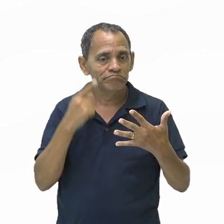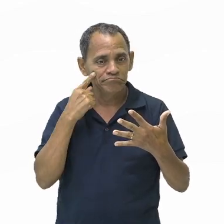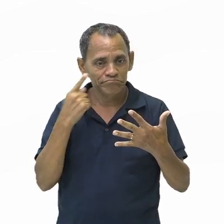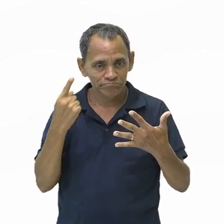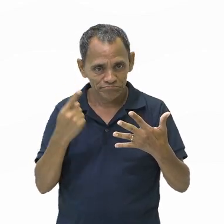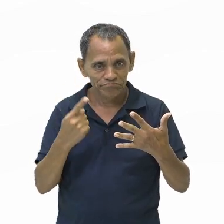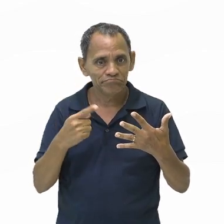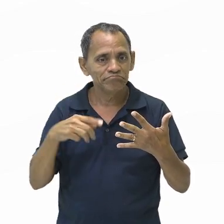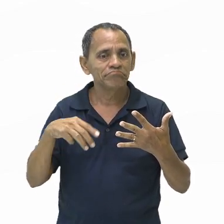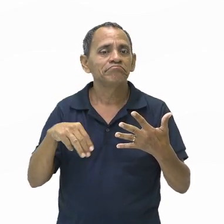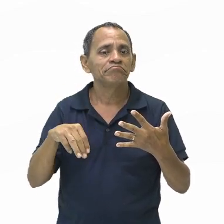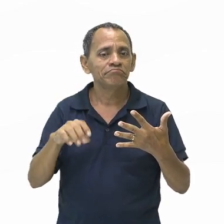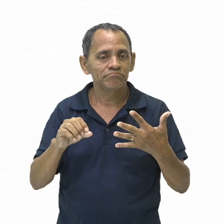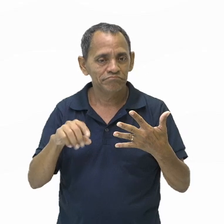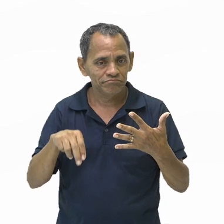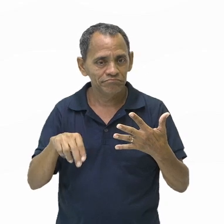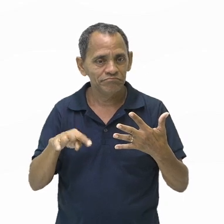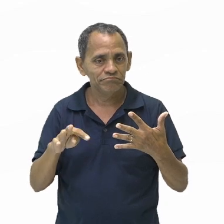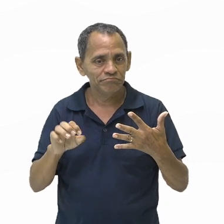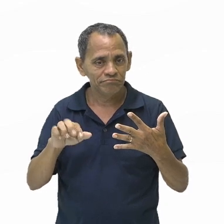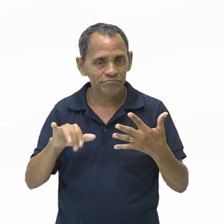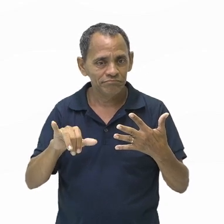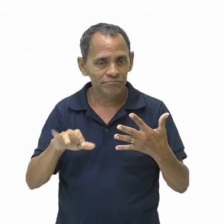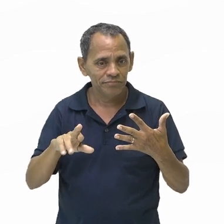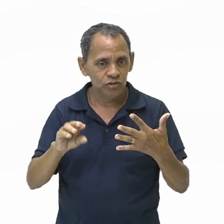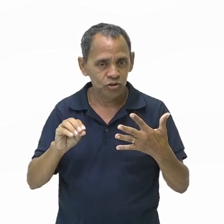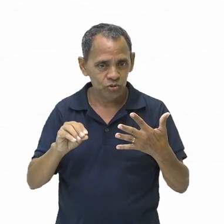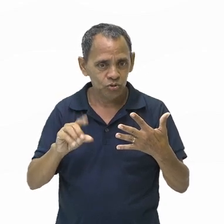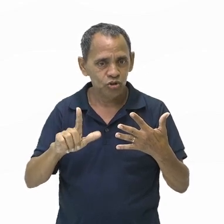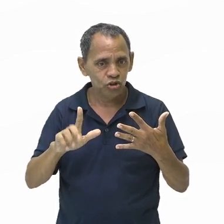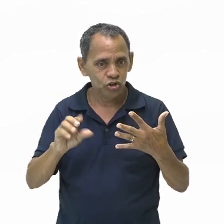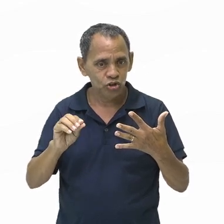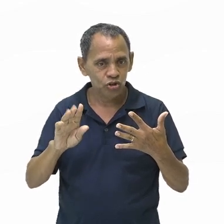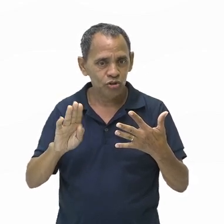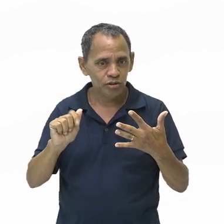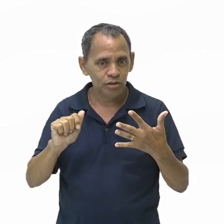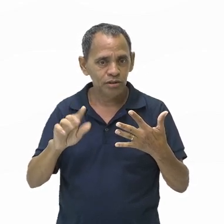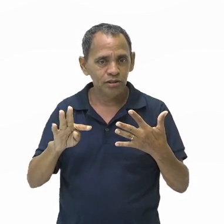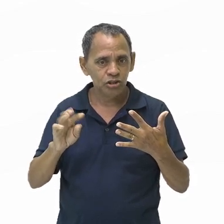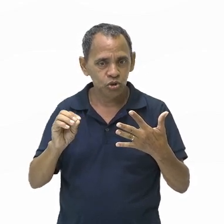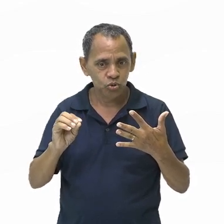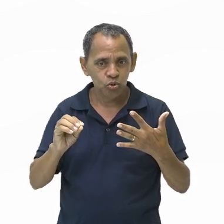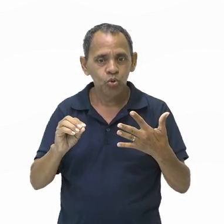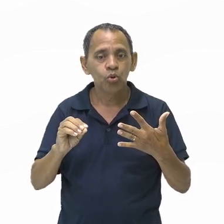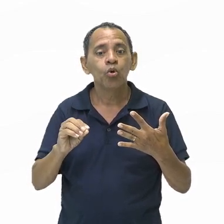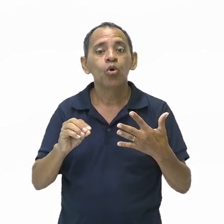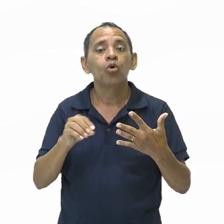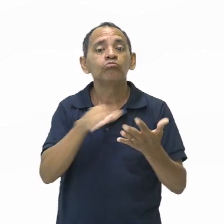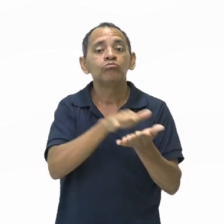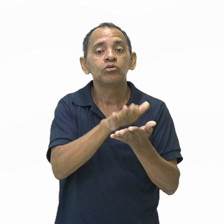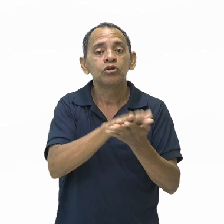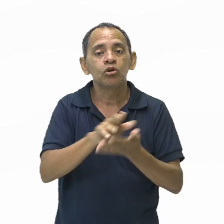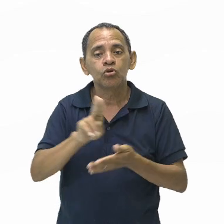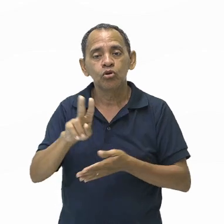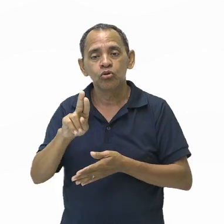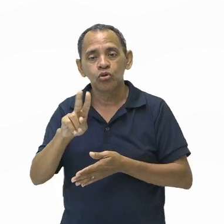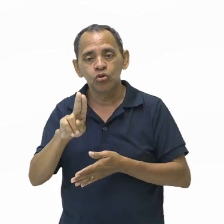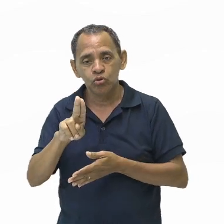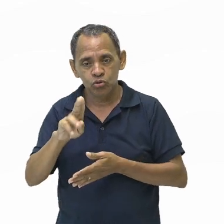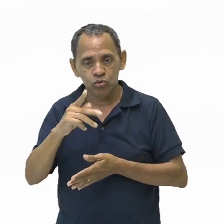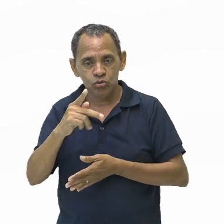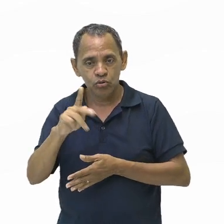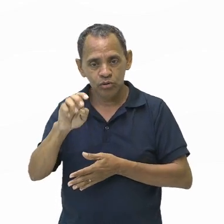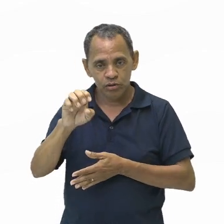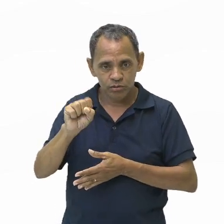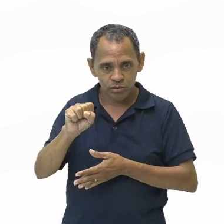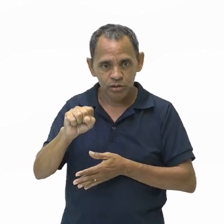nem fala, Monteiro Lobato fez parte aí desse movimento, tá? Com a obra Urupês e